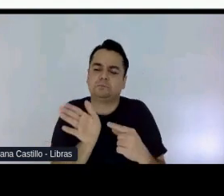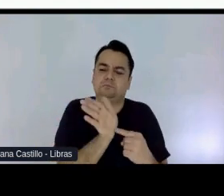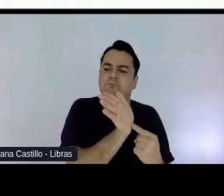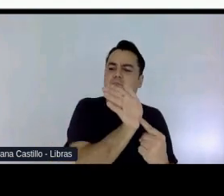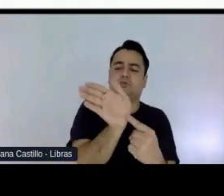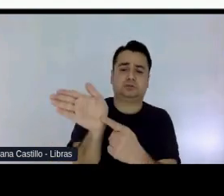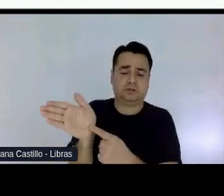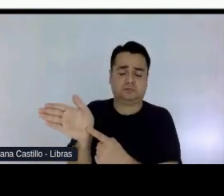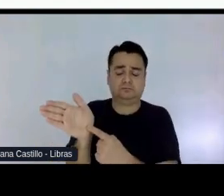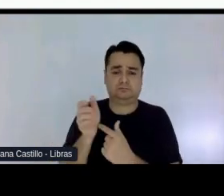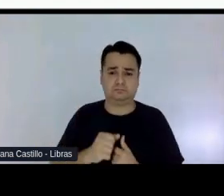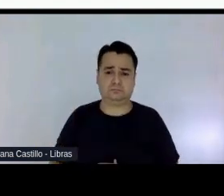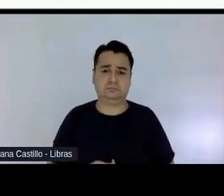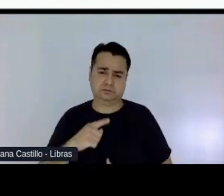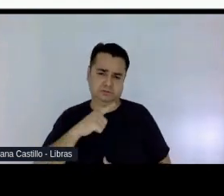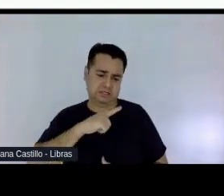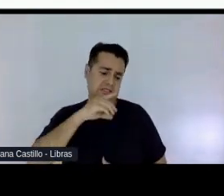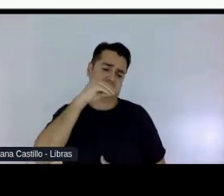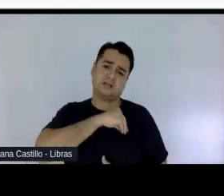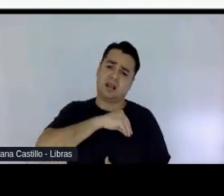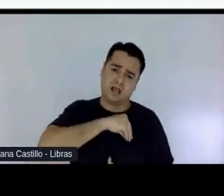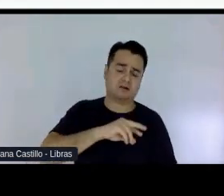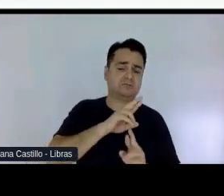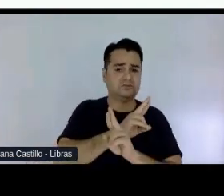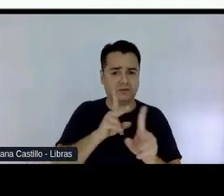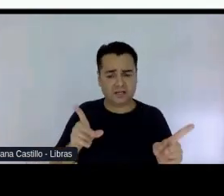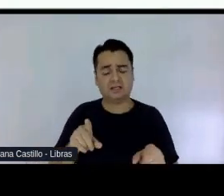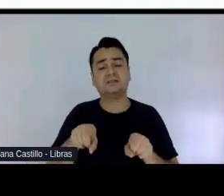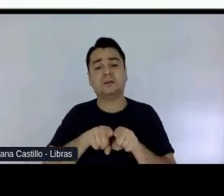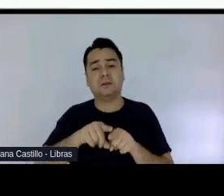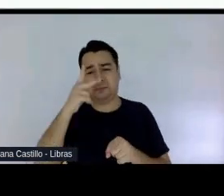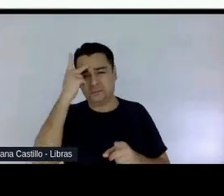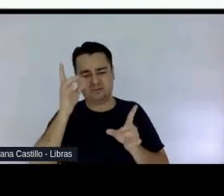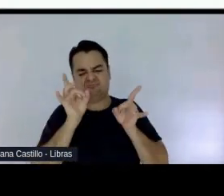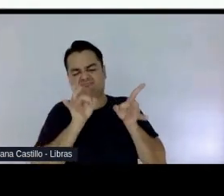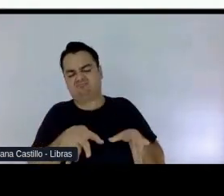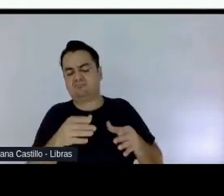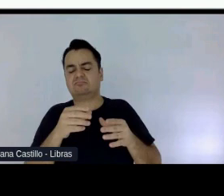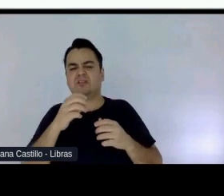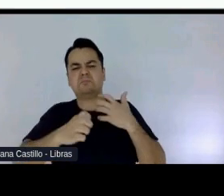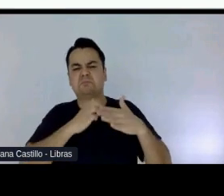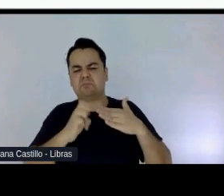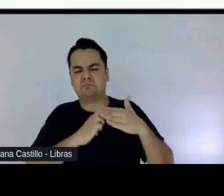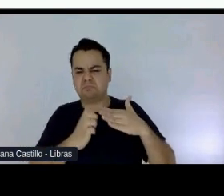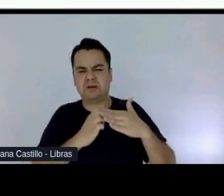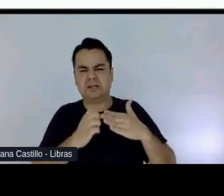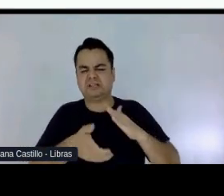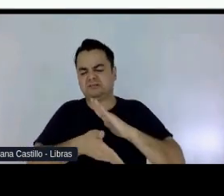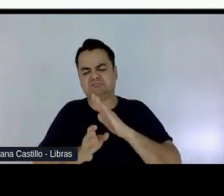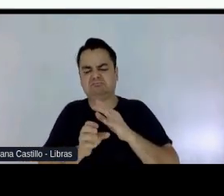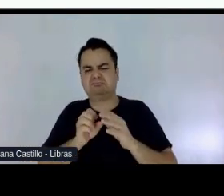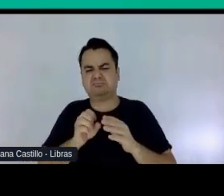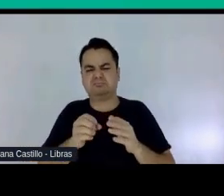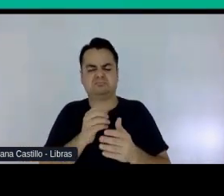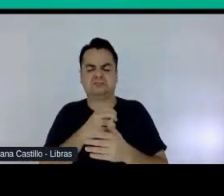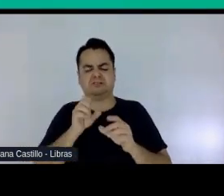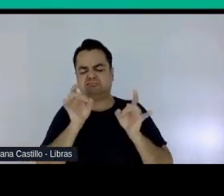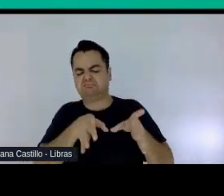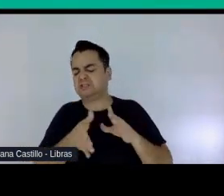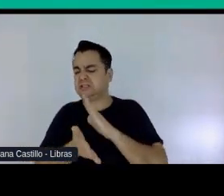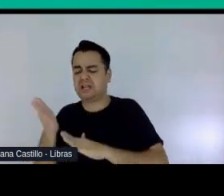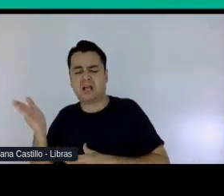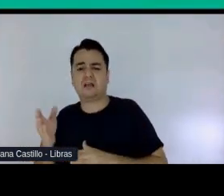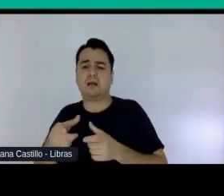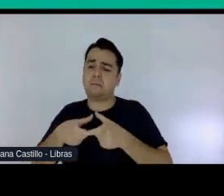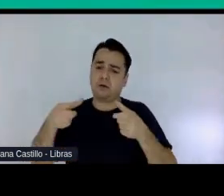observar ali, a diferença salarial, né? E o padrão de demissões que está nas mensagens, nas frases.